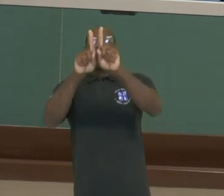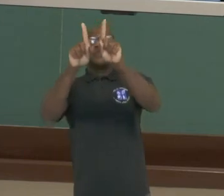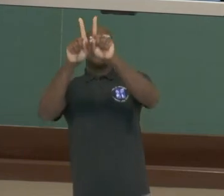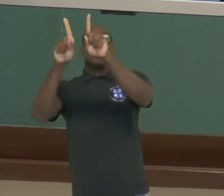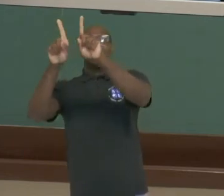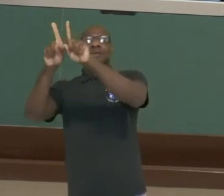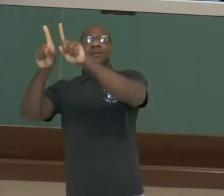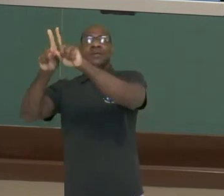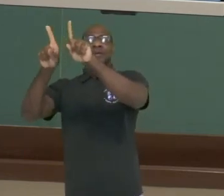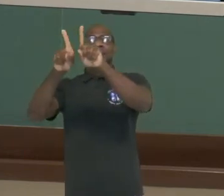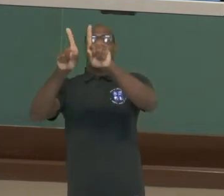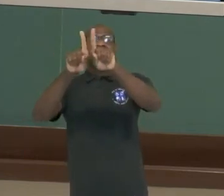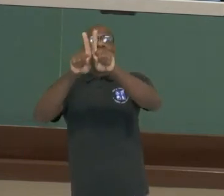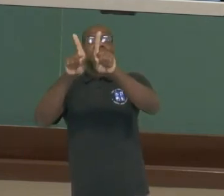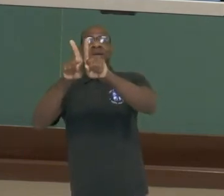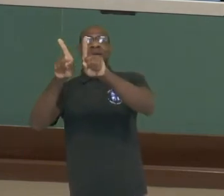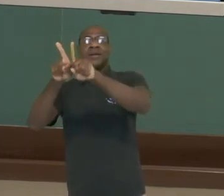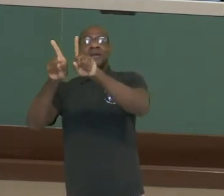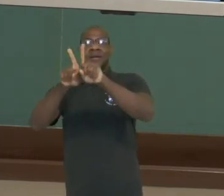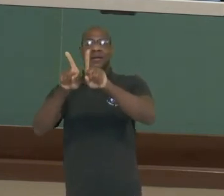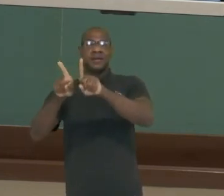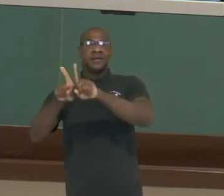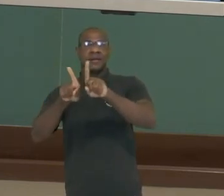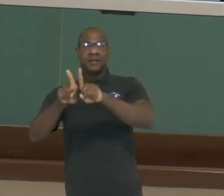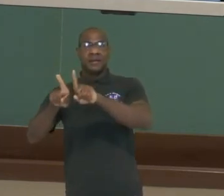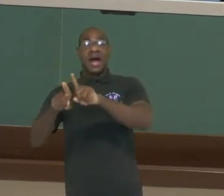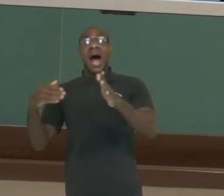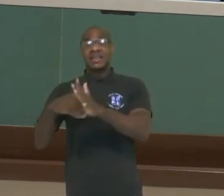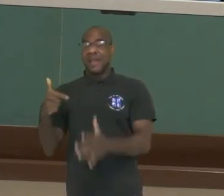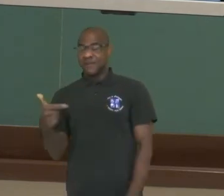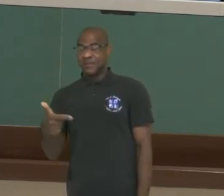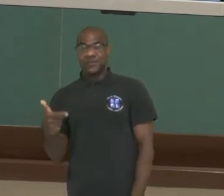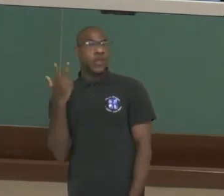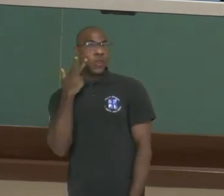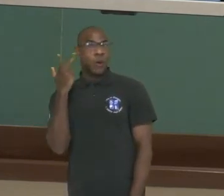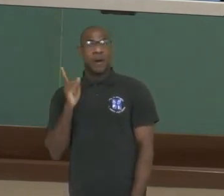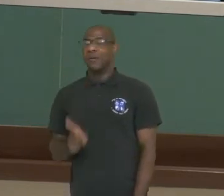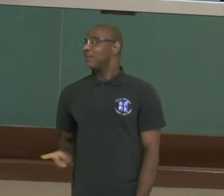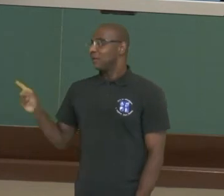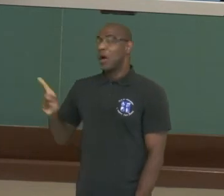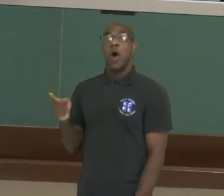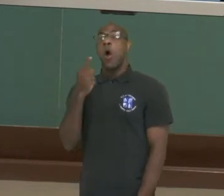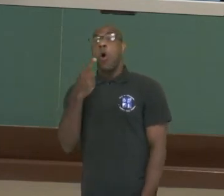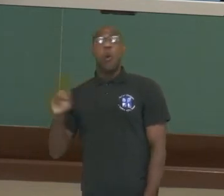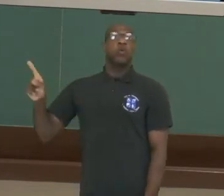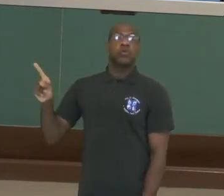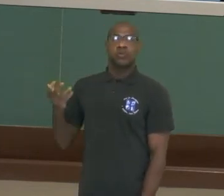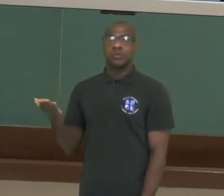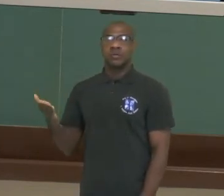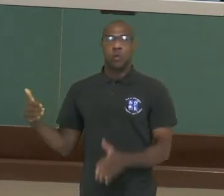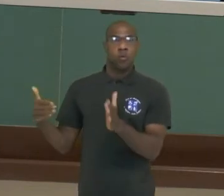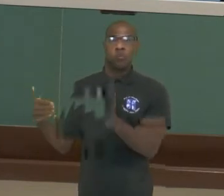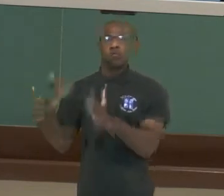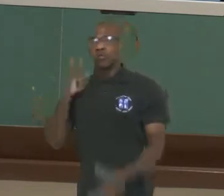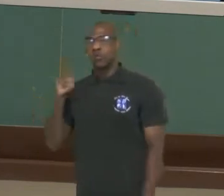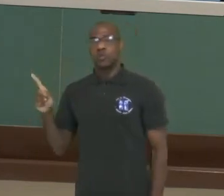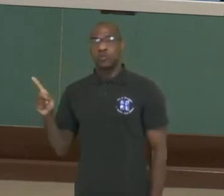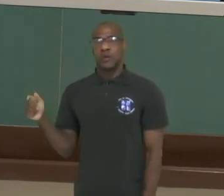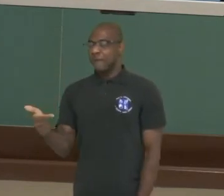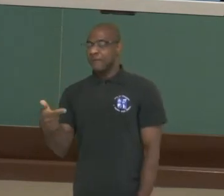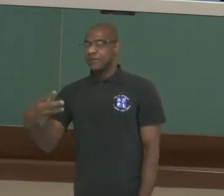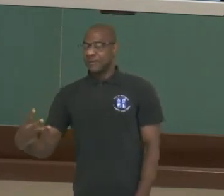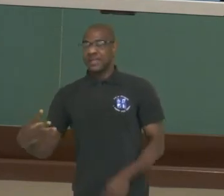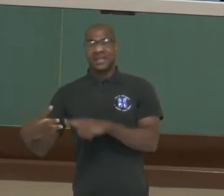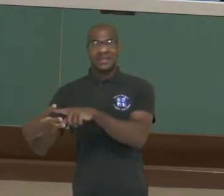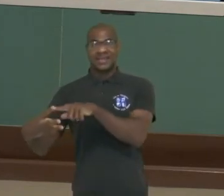por diante. Até o 22 está tudo normal. O último conjunto, que é o conjunto